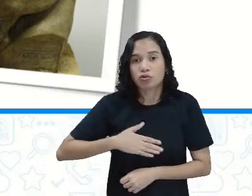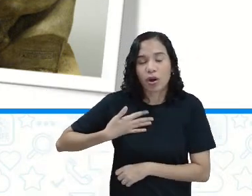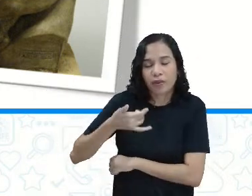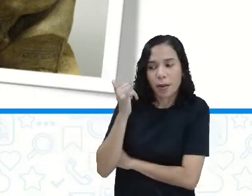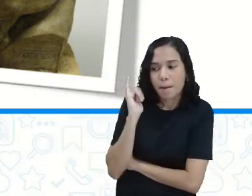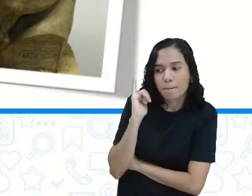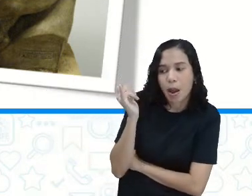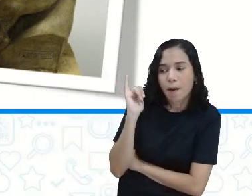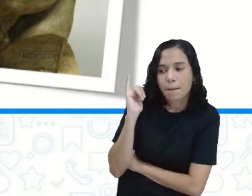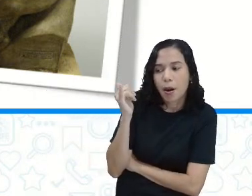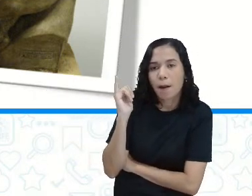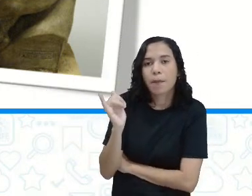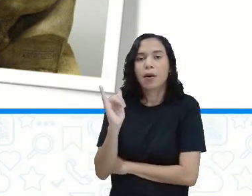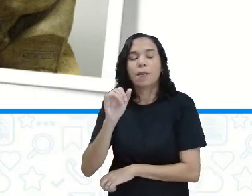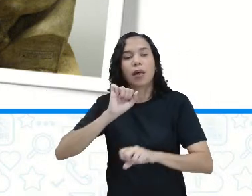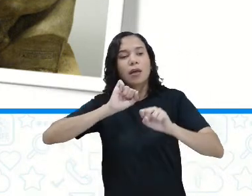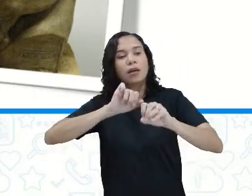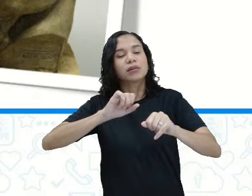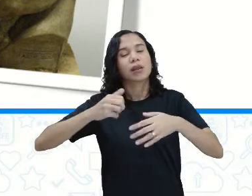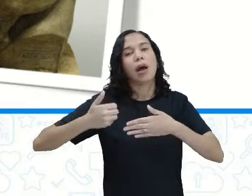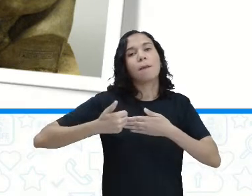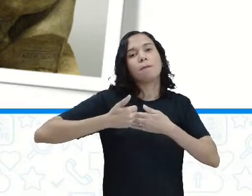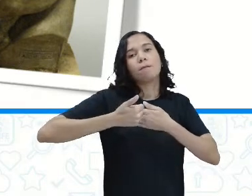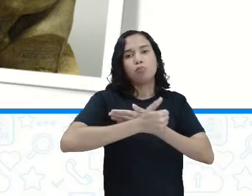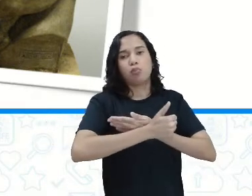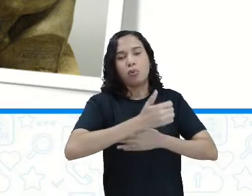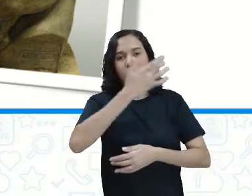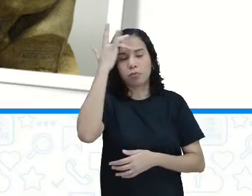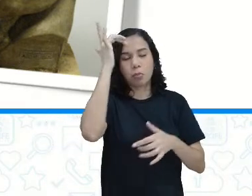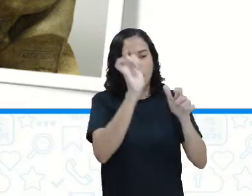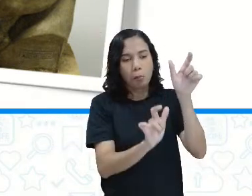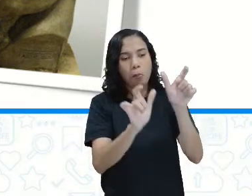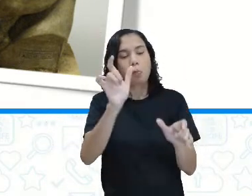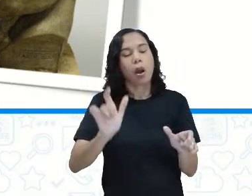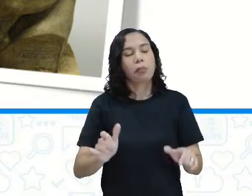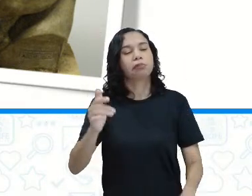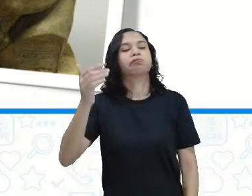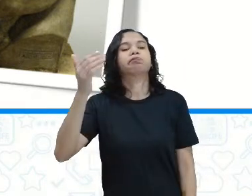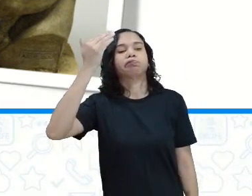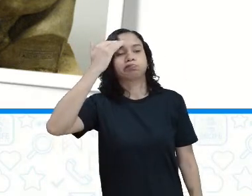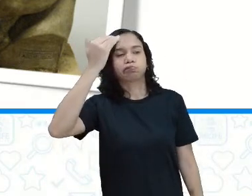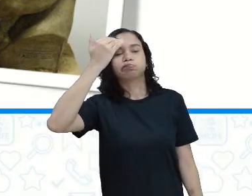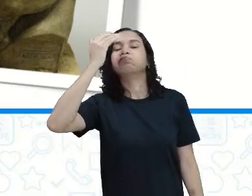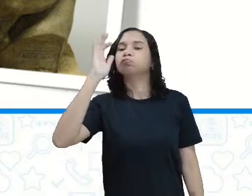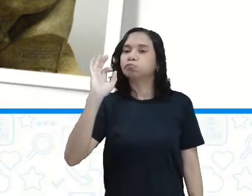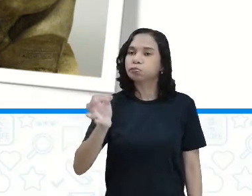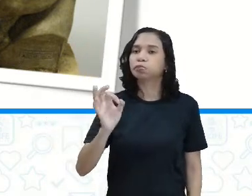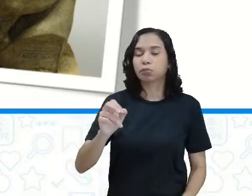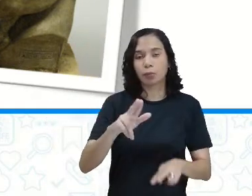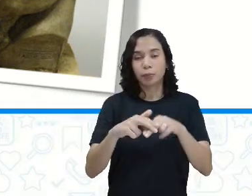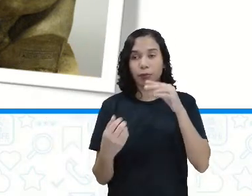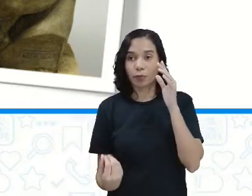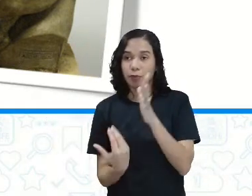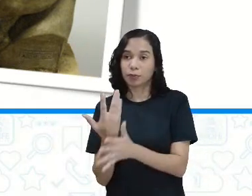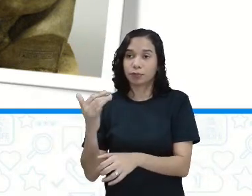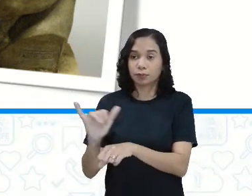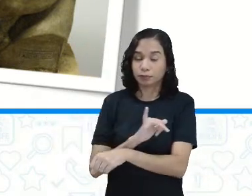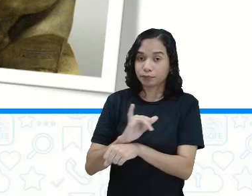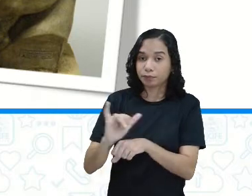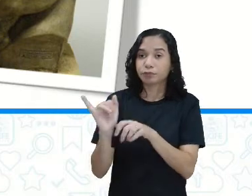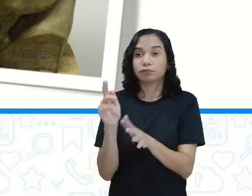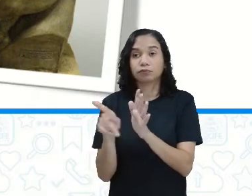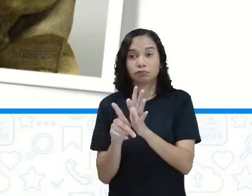que trouxessem um ensinamento moral, que trouxessem uma lição para alguém. Então, ele criou essas fábulas,